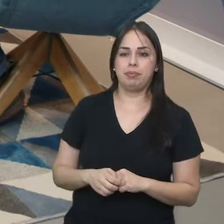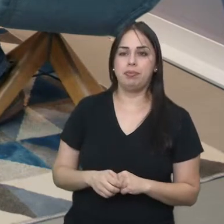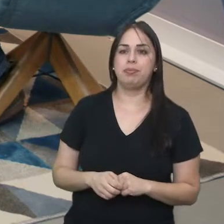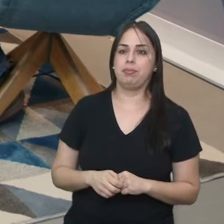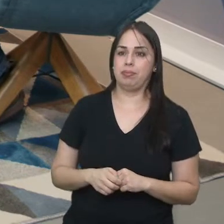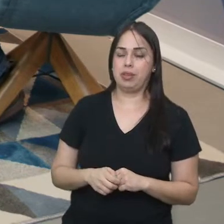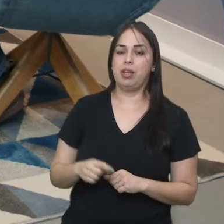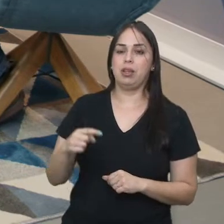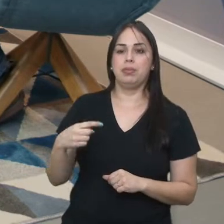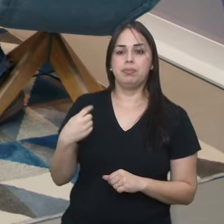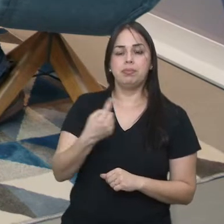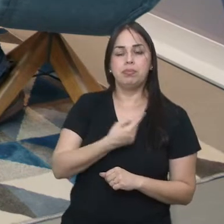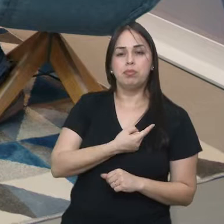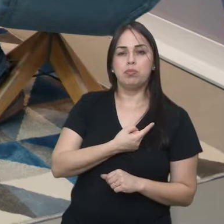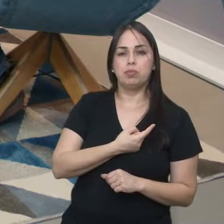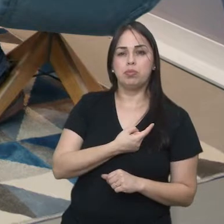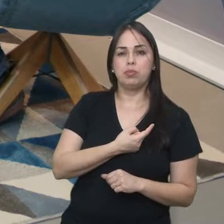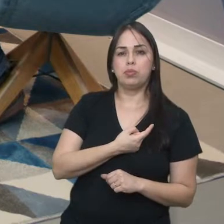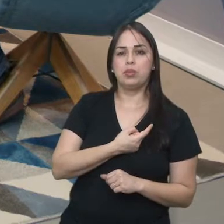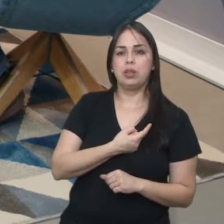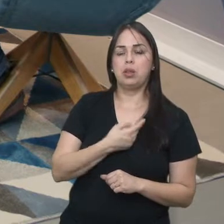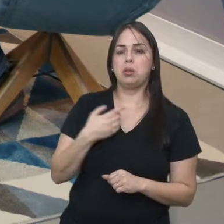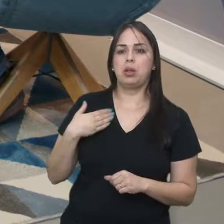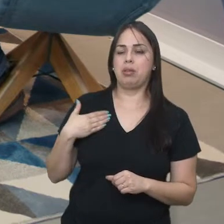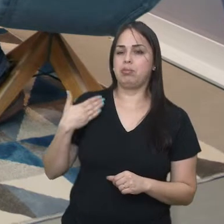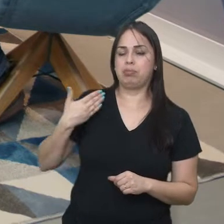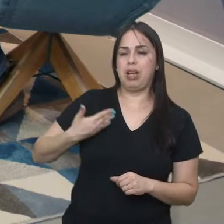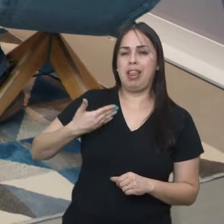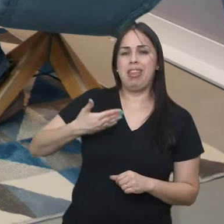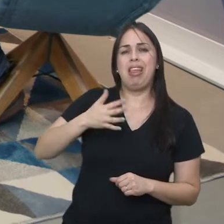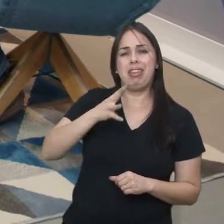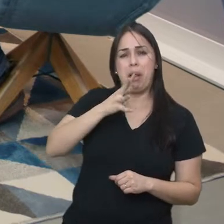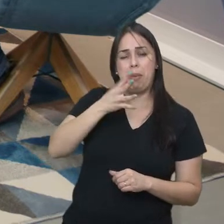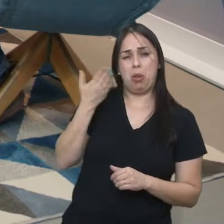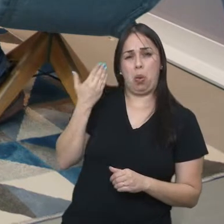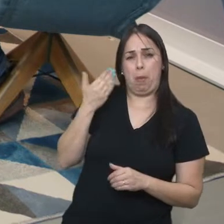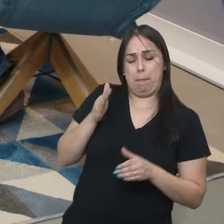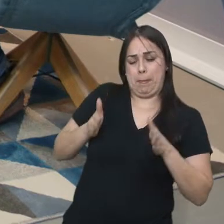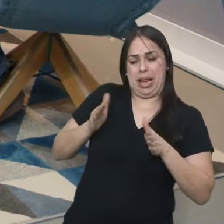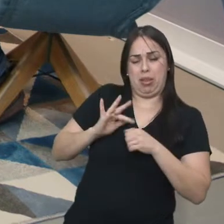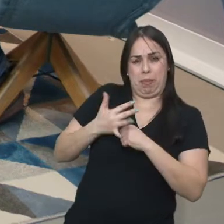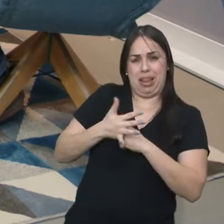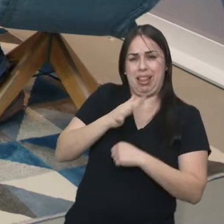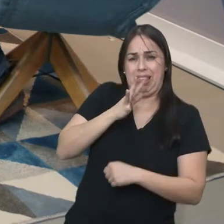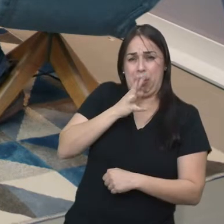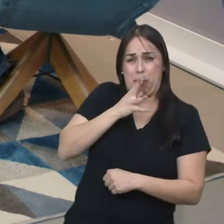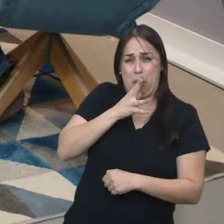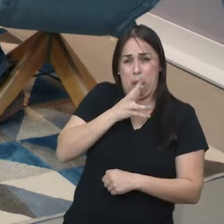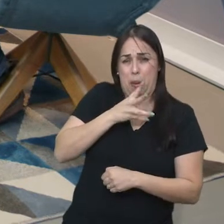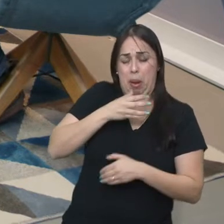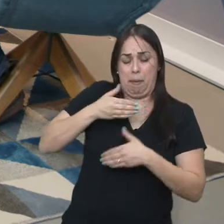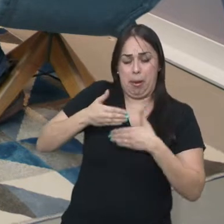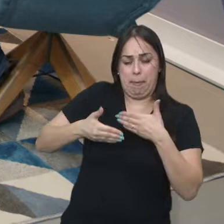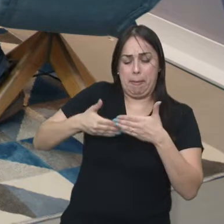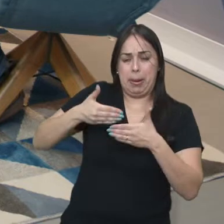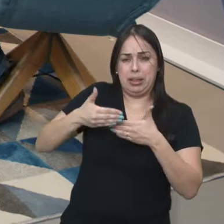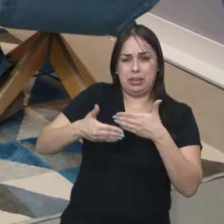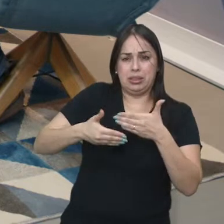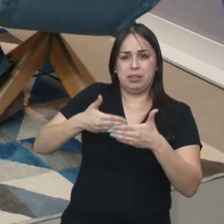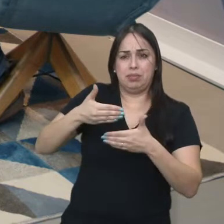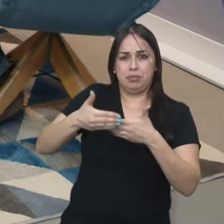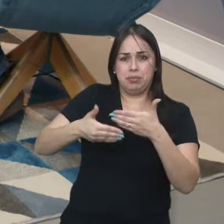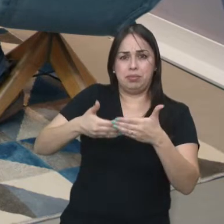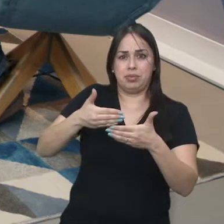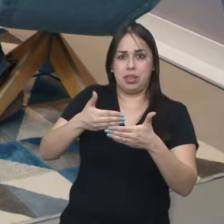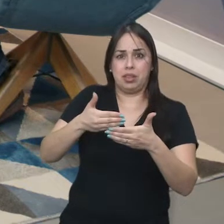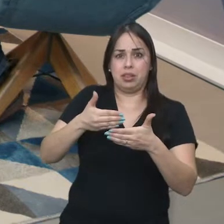inclusive nós tivemos um ritmo um pouco lento no início, não por falta, no início que eu